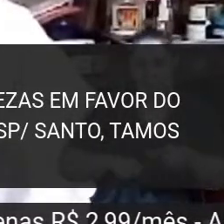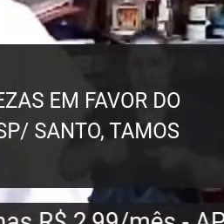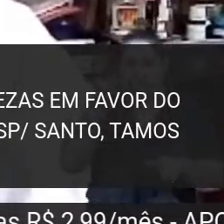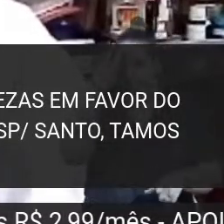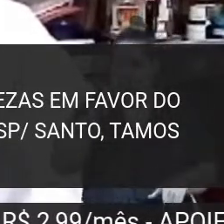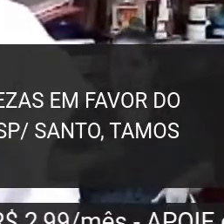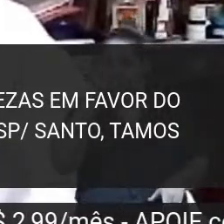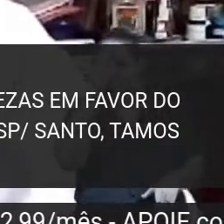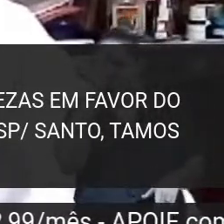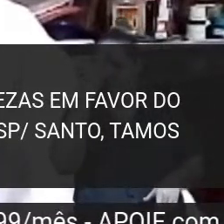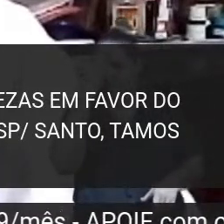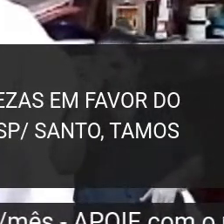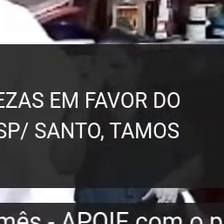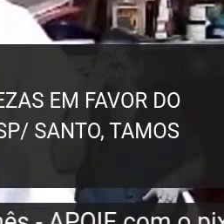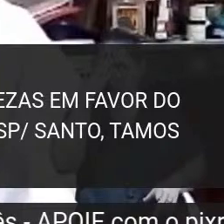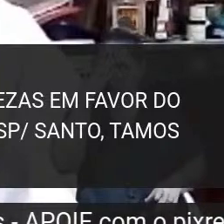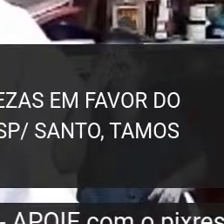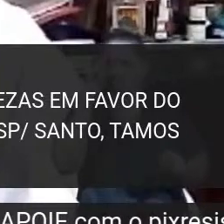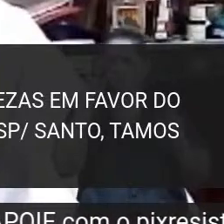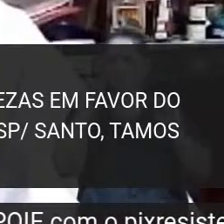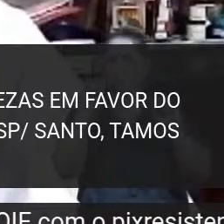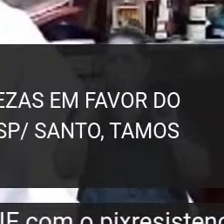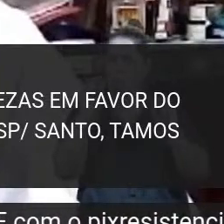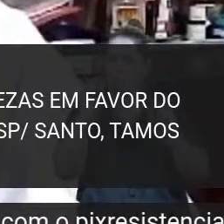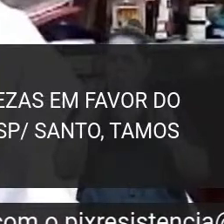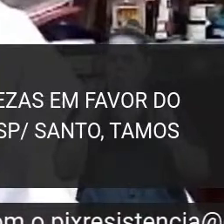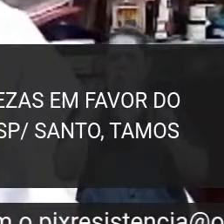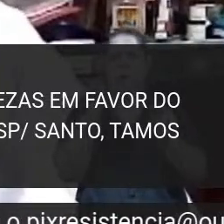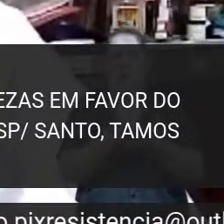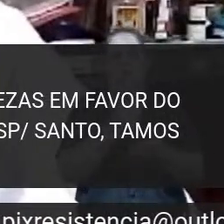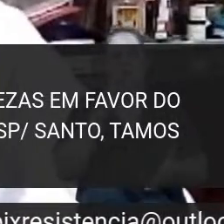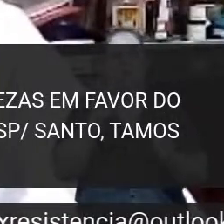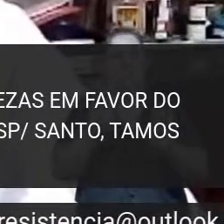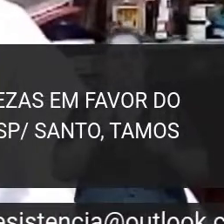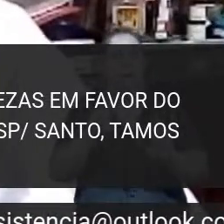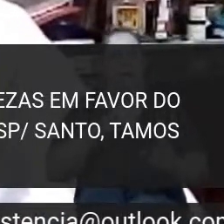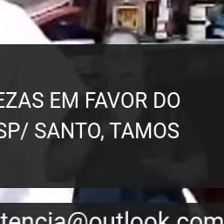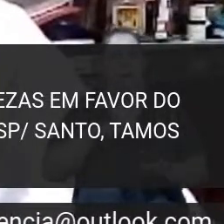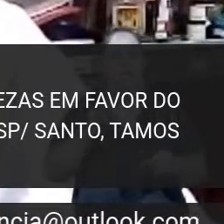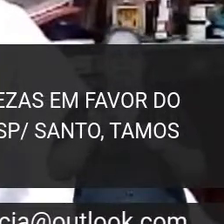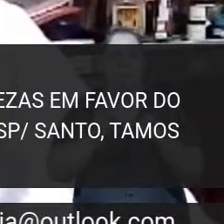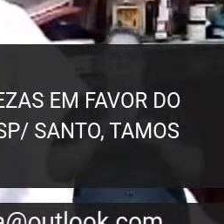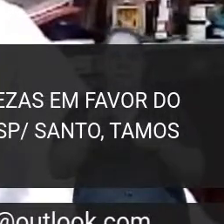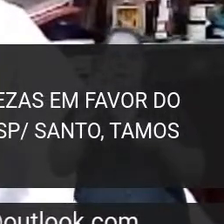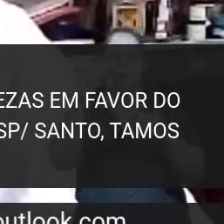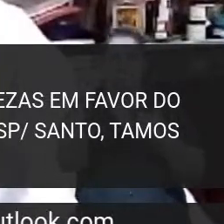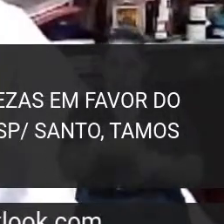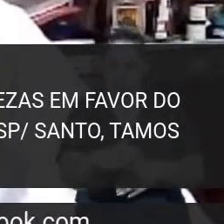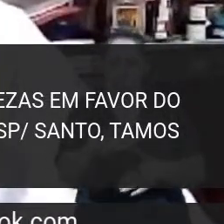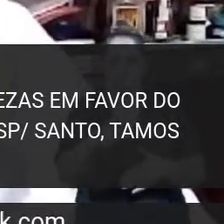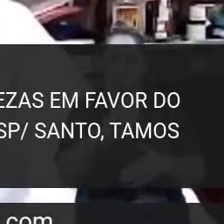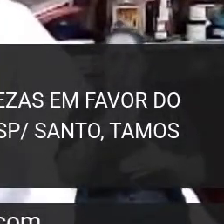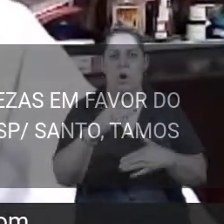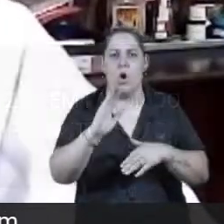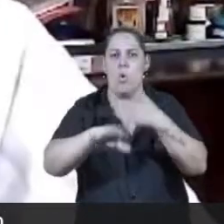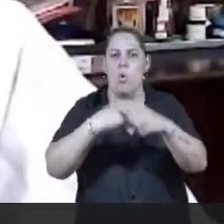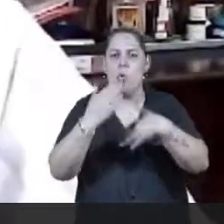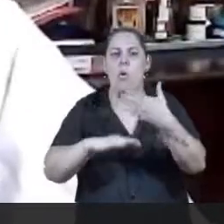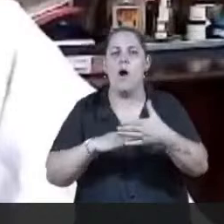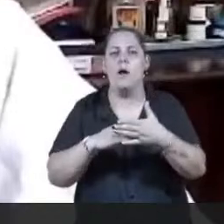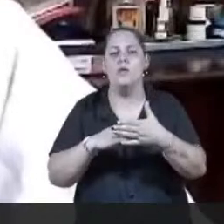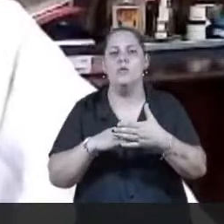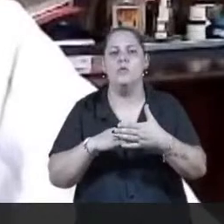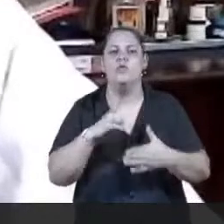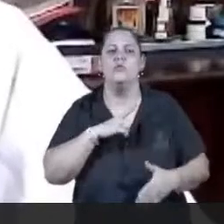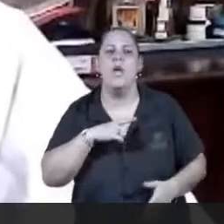parte, mas tem que entrar aí fazendo alguns vestibulares. Quando manifestamos